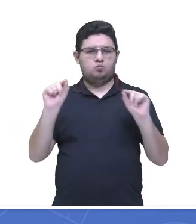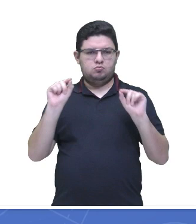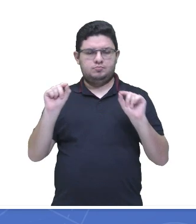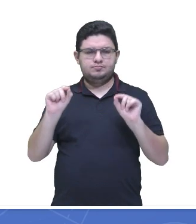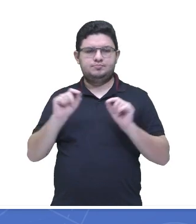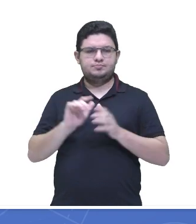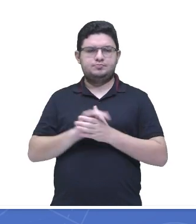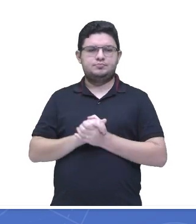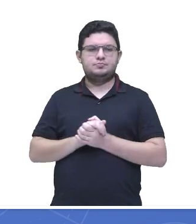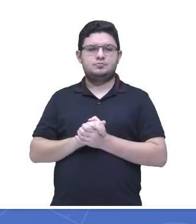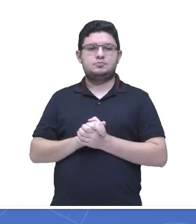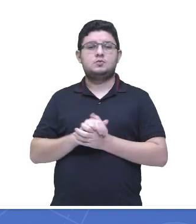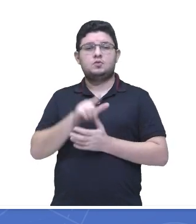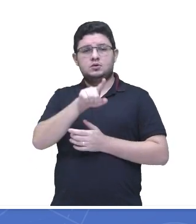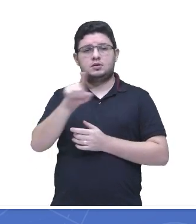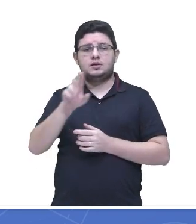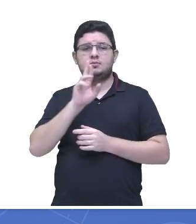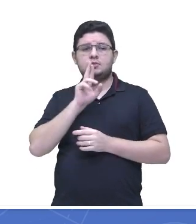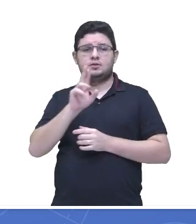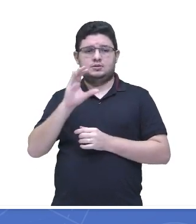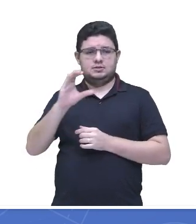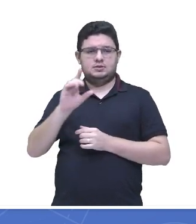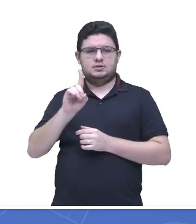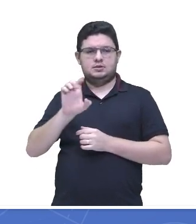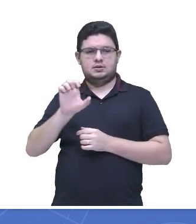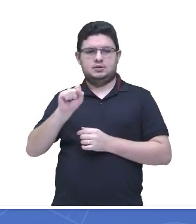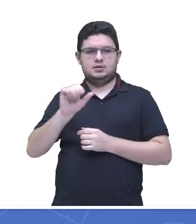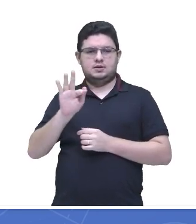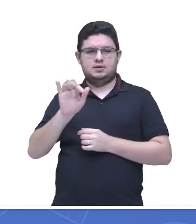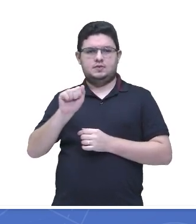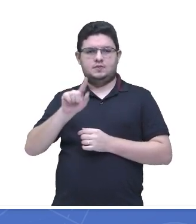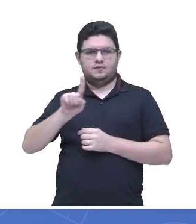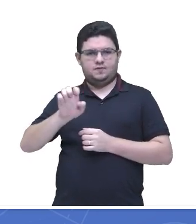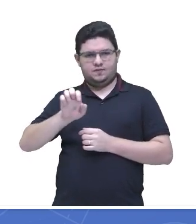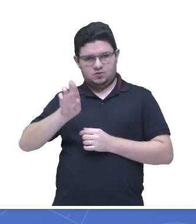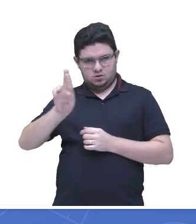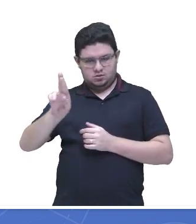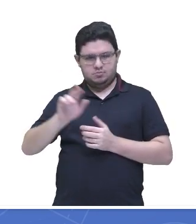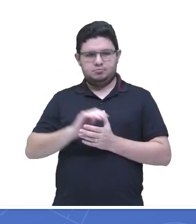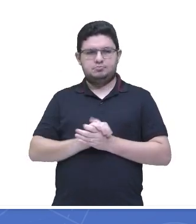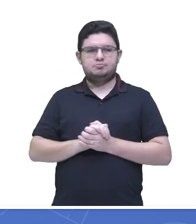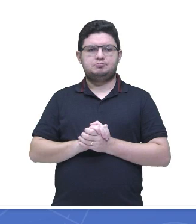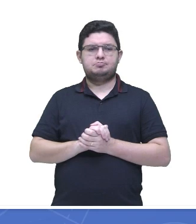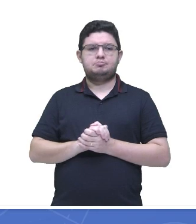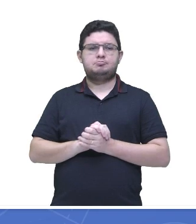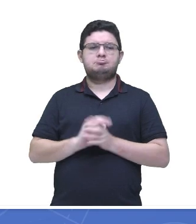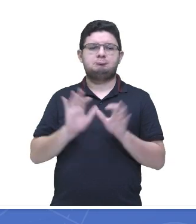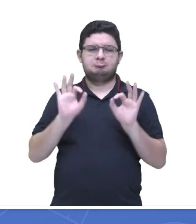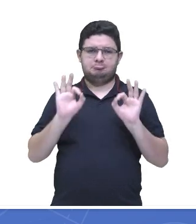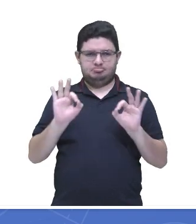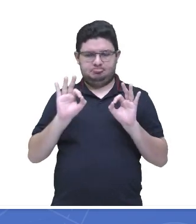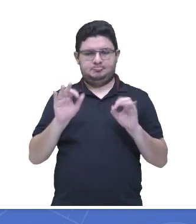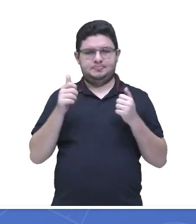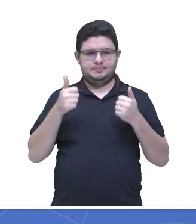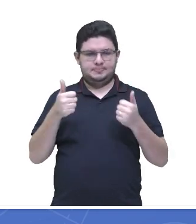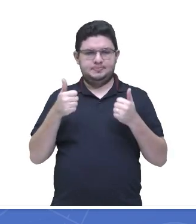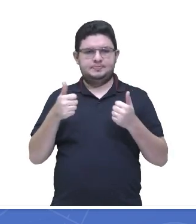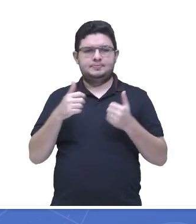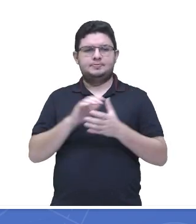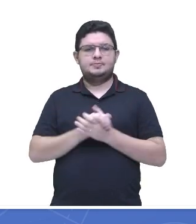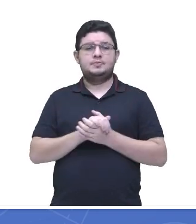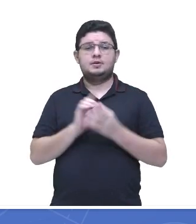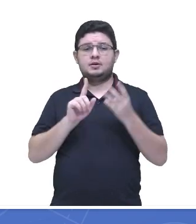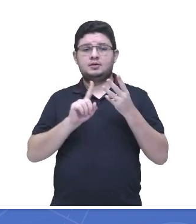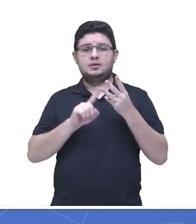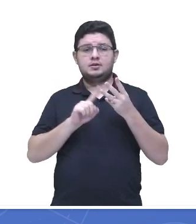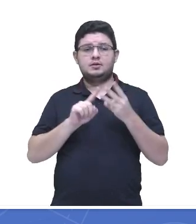Undo. Vocês disseram que a letra C está correto. No caso, é desfazer.